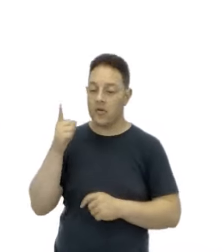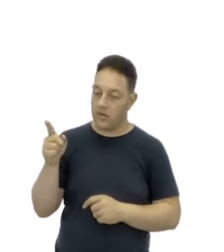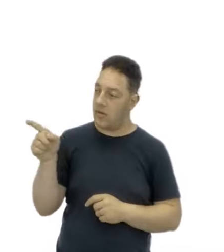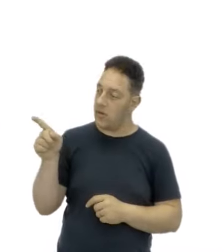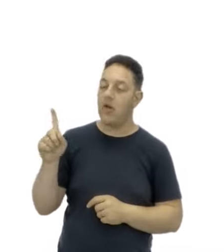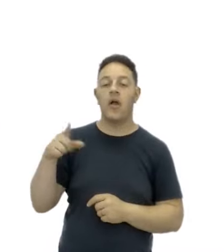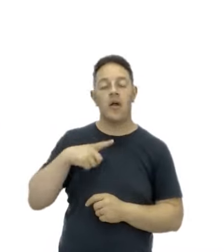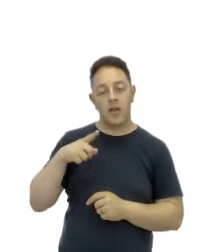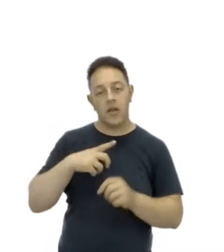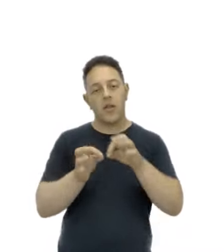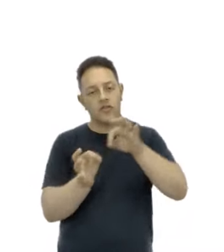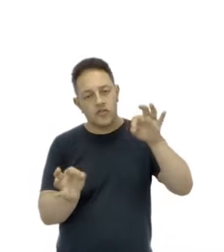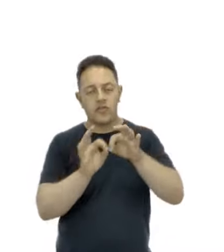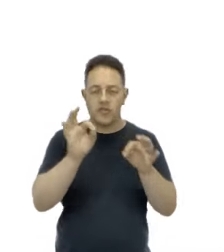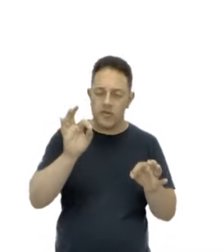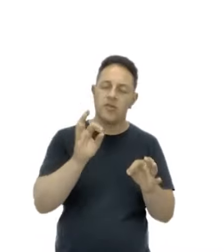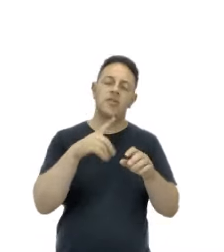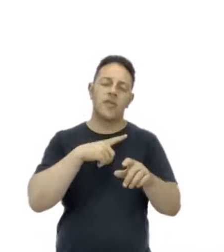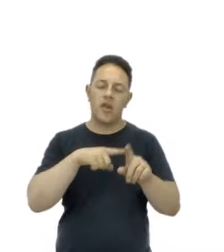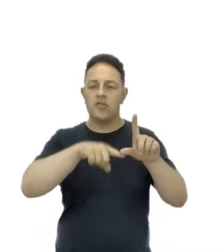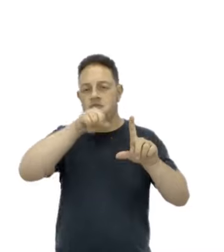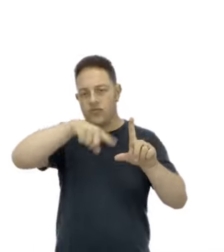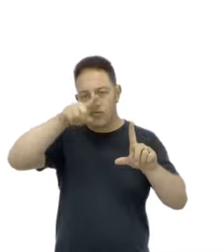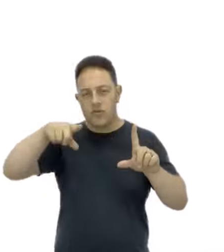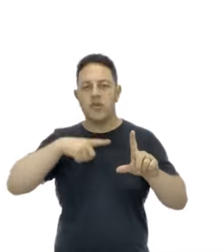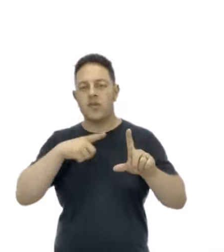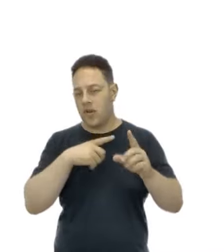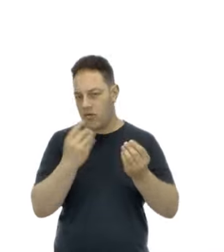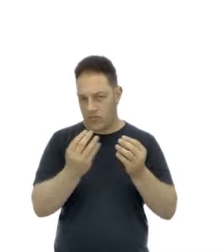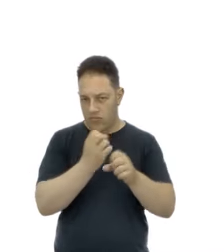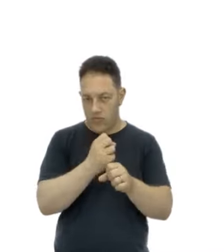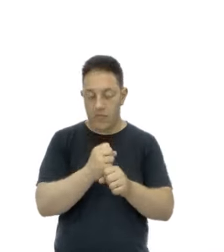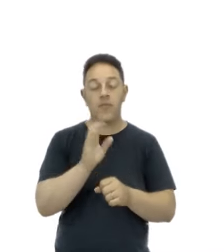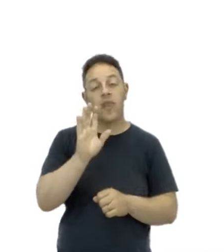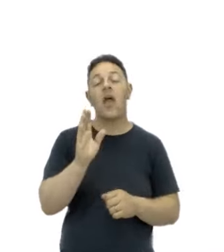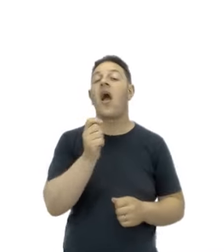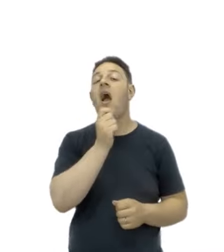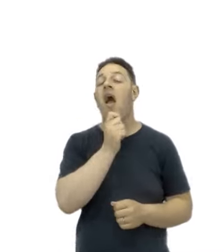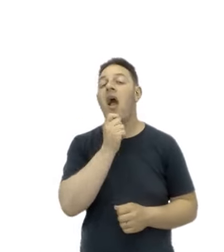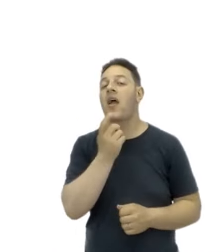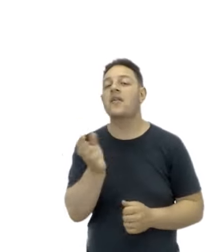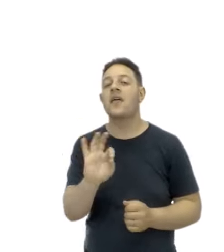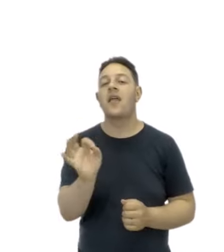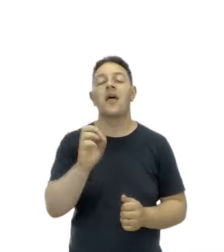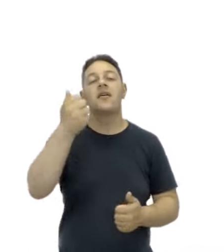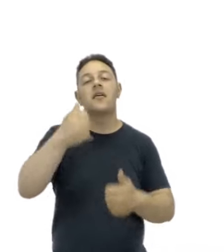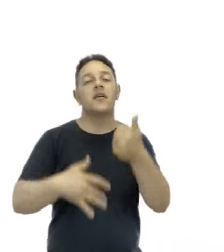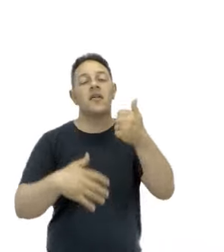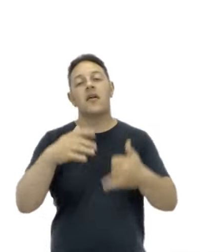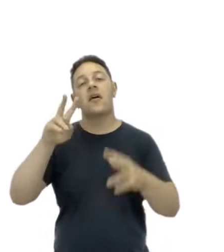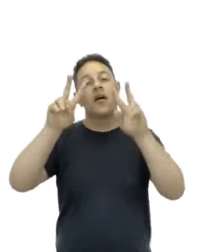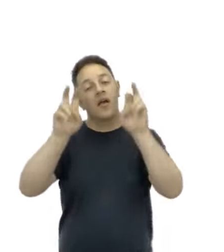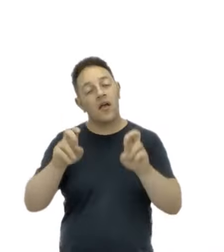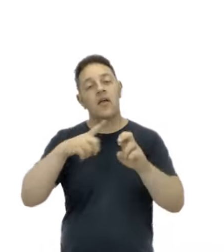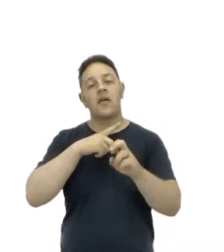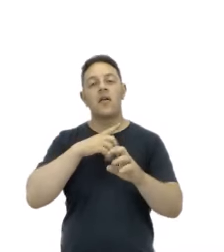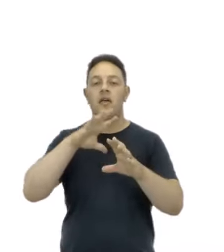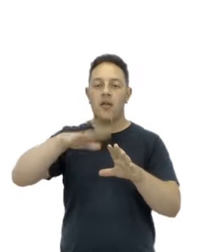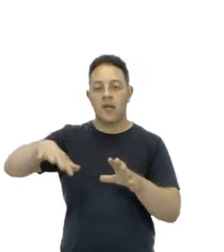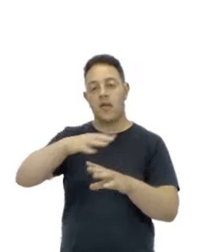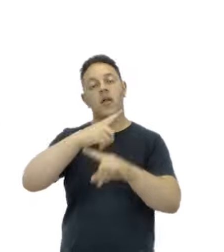o geométrico, o estatístico e o algébrico. Mas ainda não havíamos, né, discutido as operações do